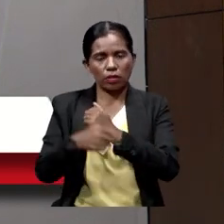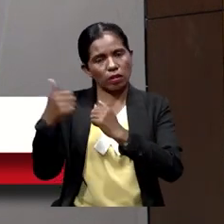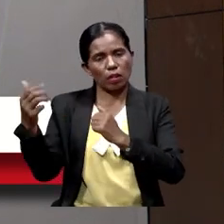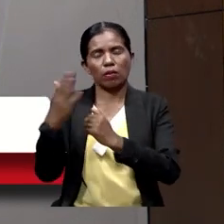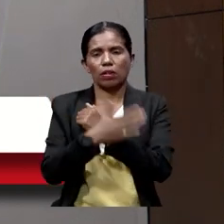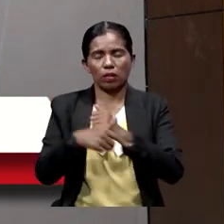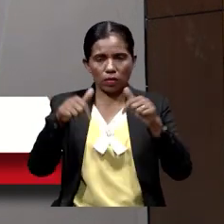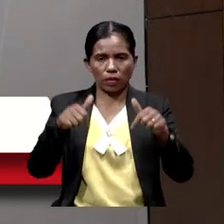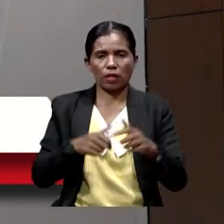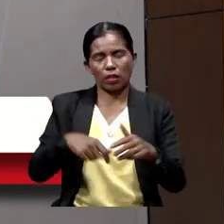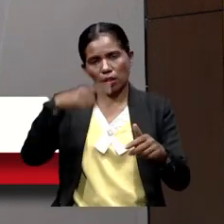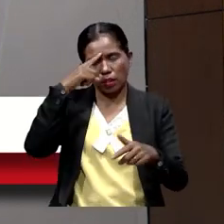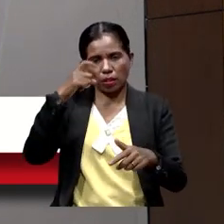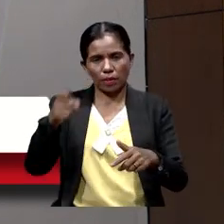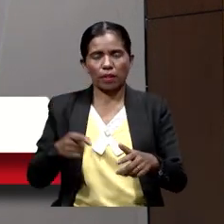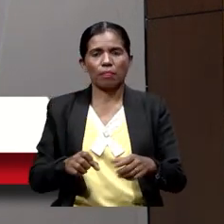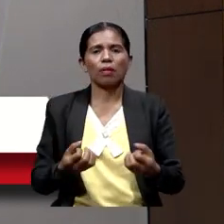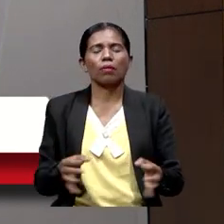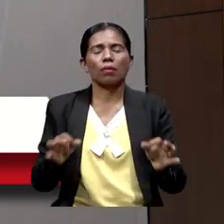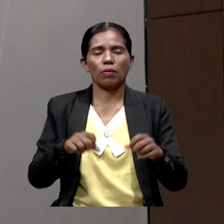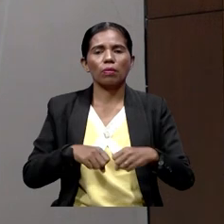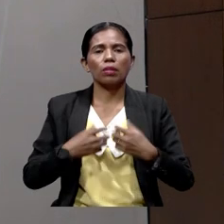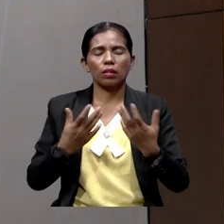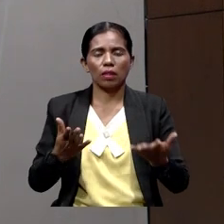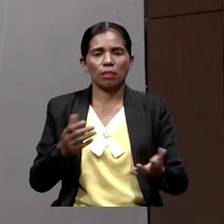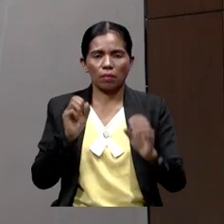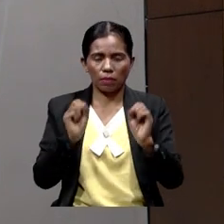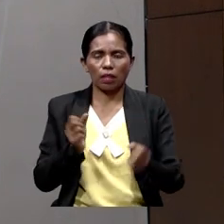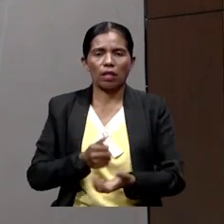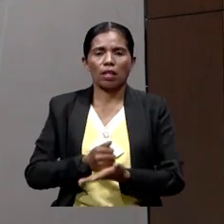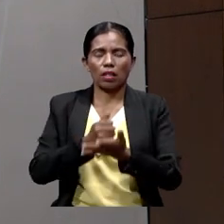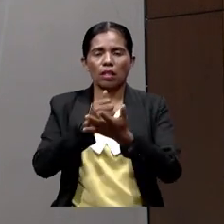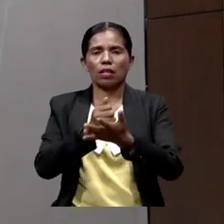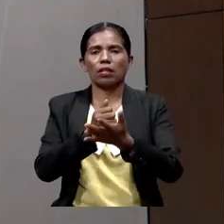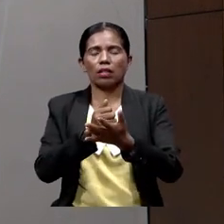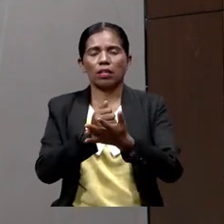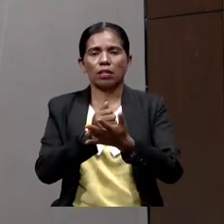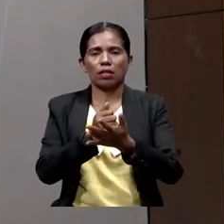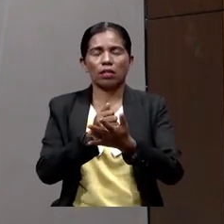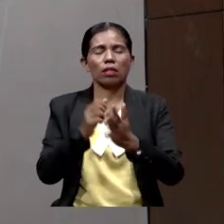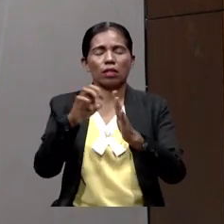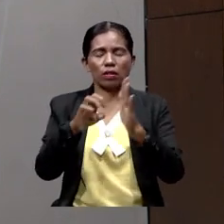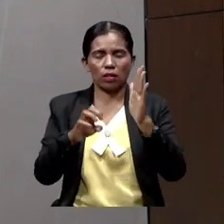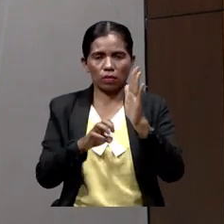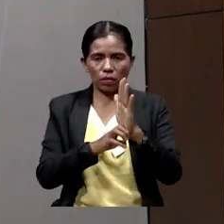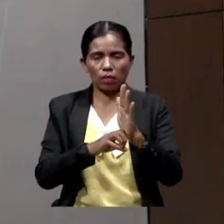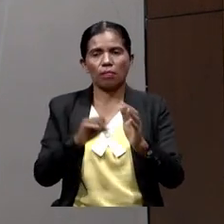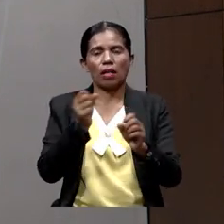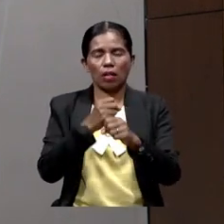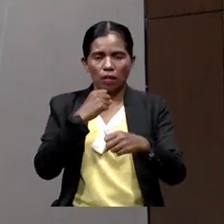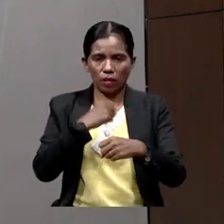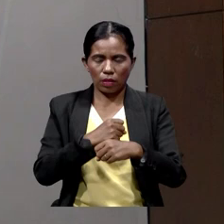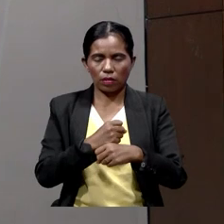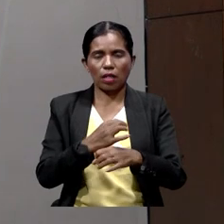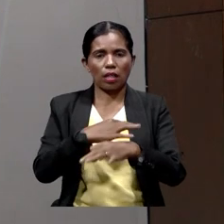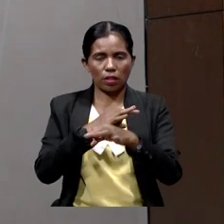Tamba prioridade o insa makabele tulung organ eksekutiva ha bahalo